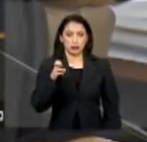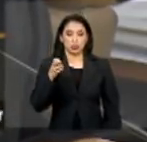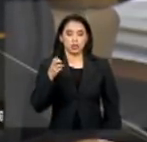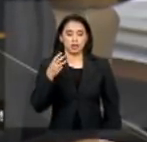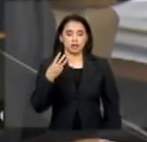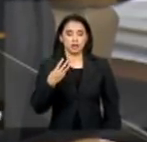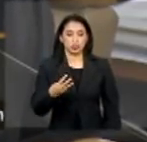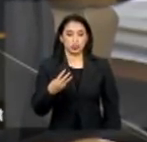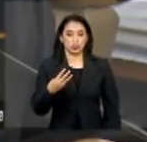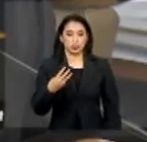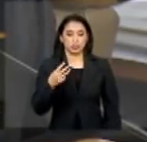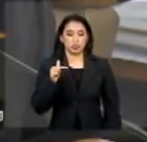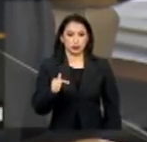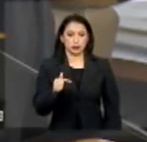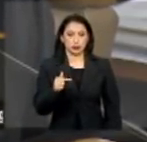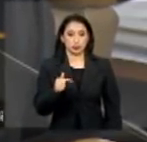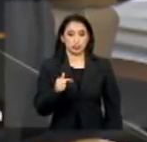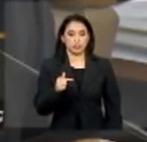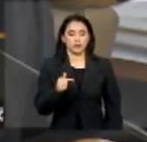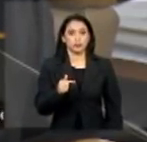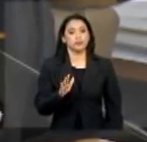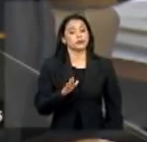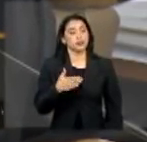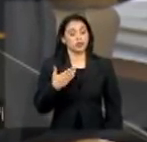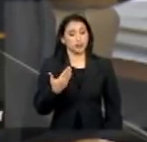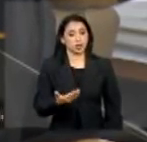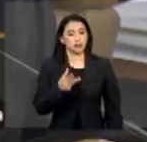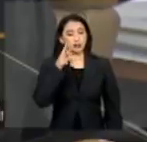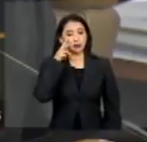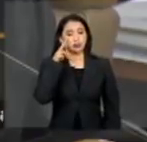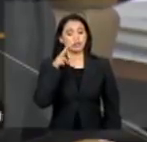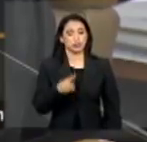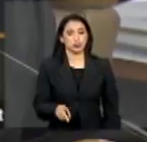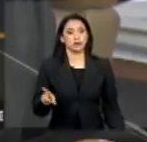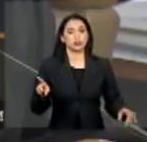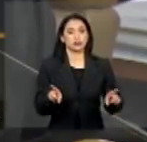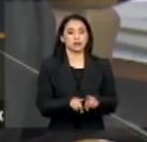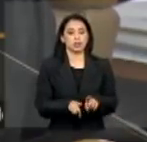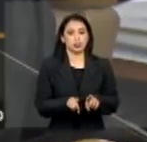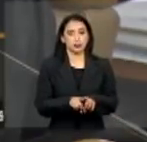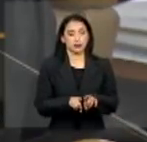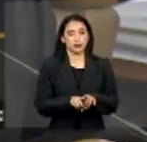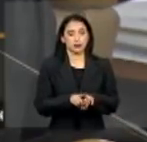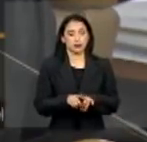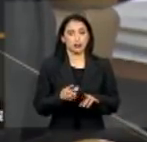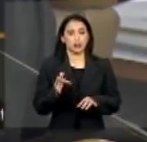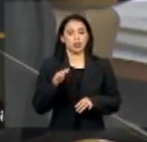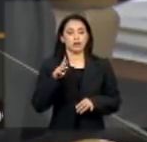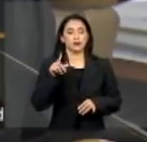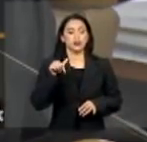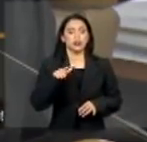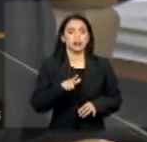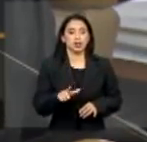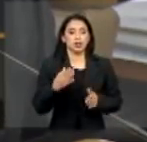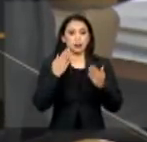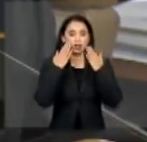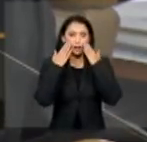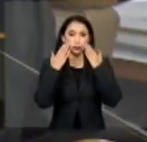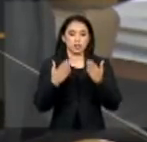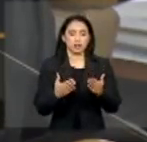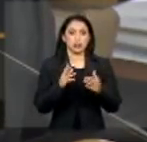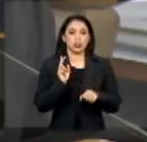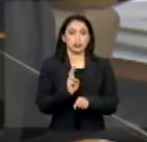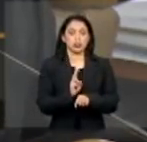isso as jogadas com eventuais afirmações constantes nas alegações finais em apresentar apresentadas pela defesa